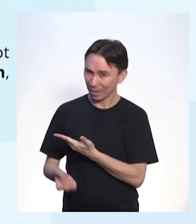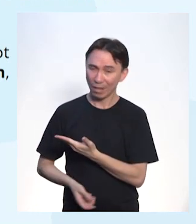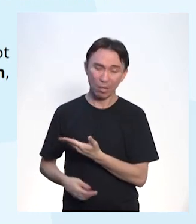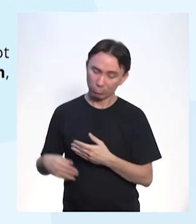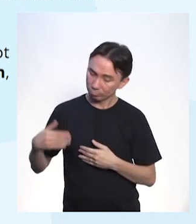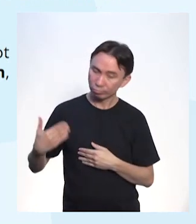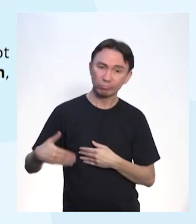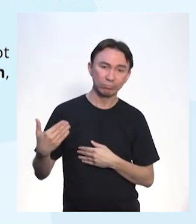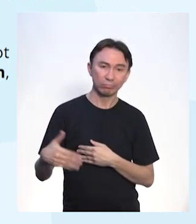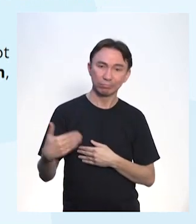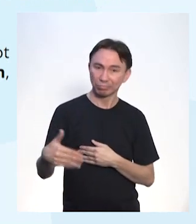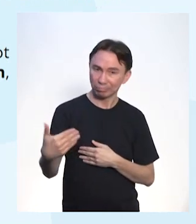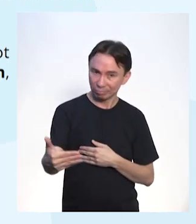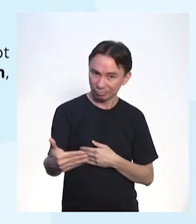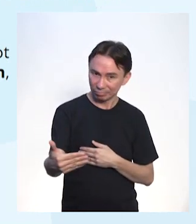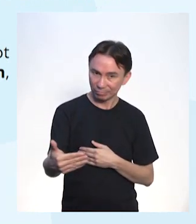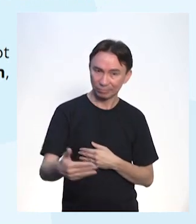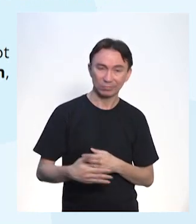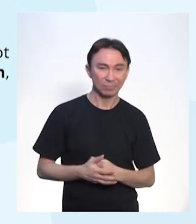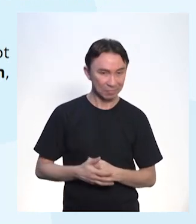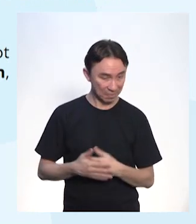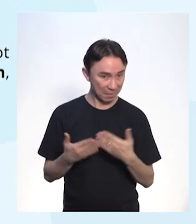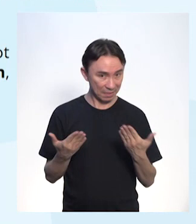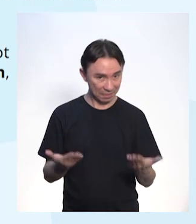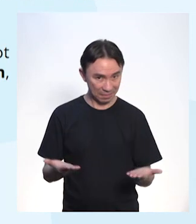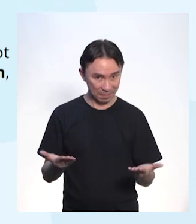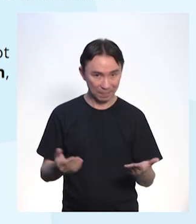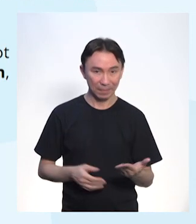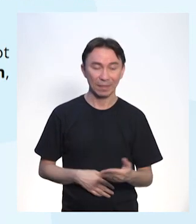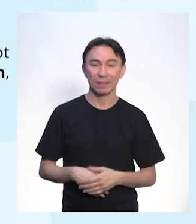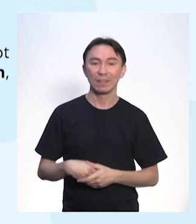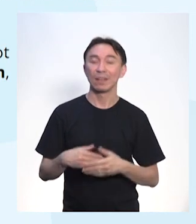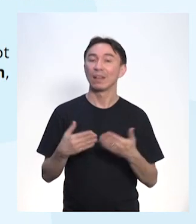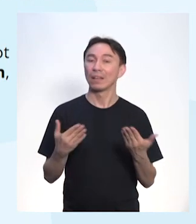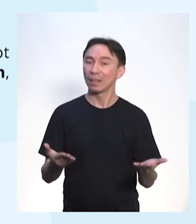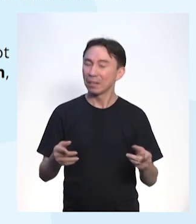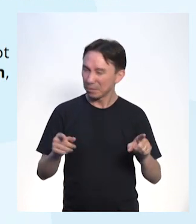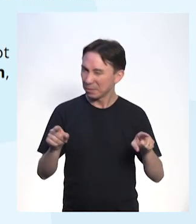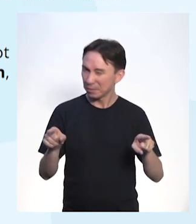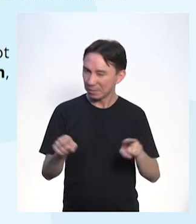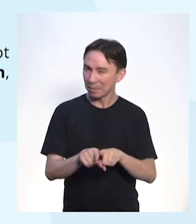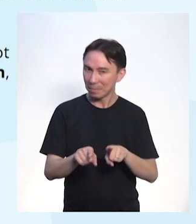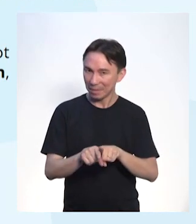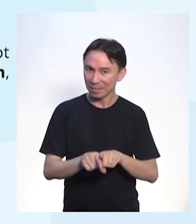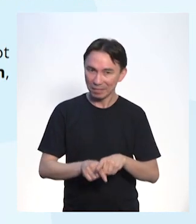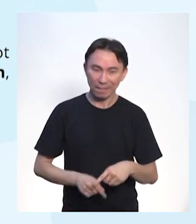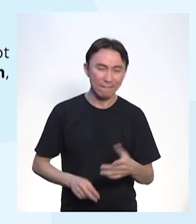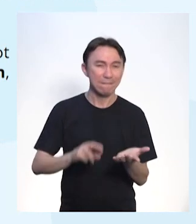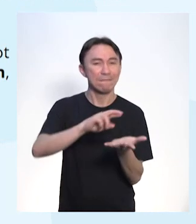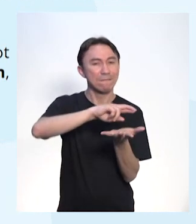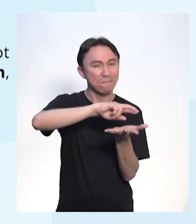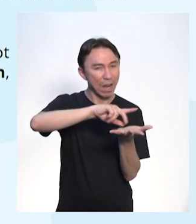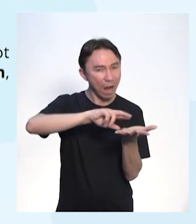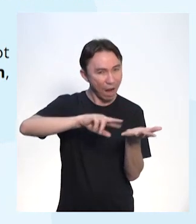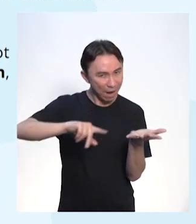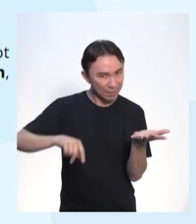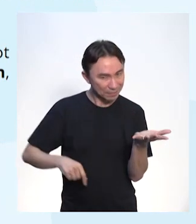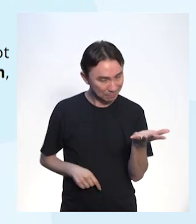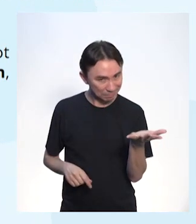constante. Varies, aí aqui a pronúncia é varies, eu já errei algumas vezes na aula, gente, desculpa então. E